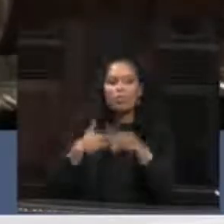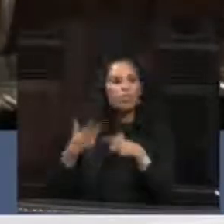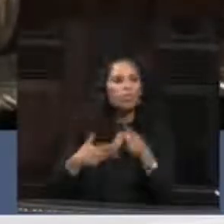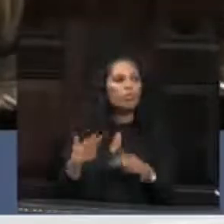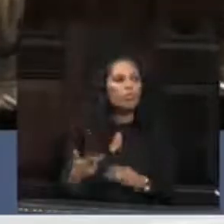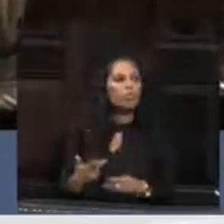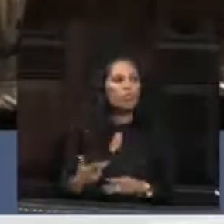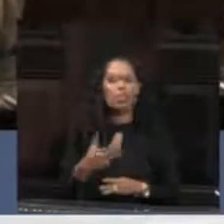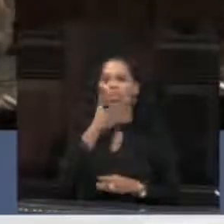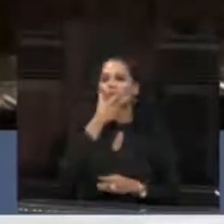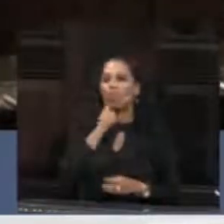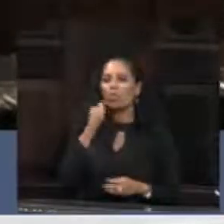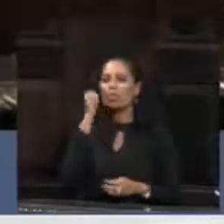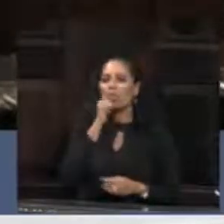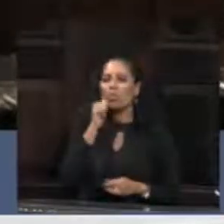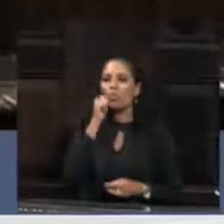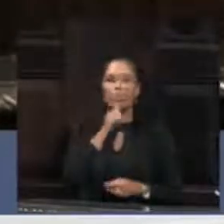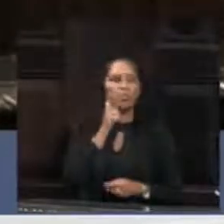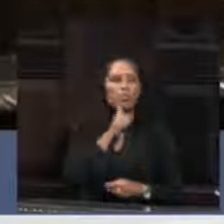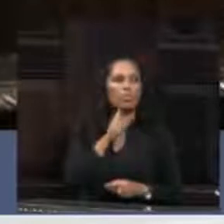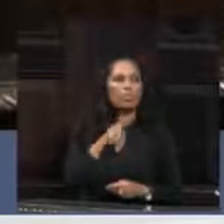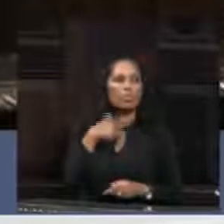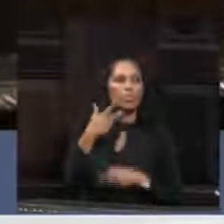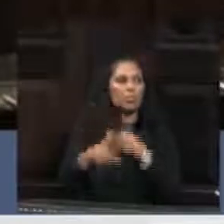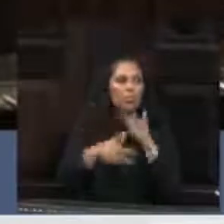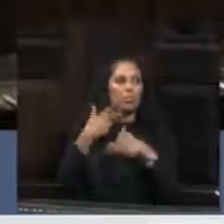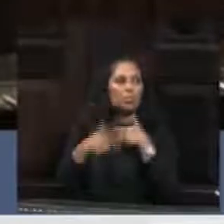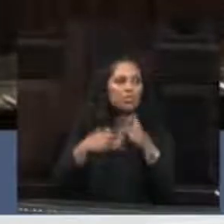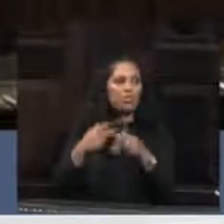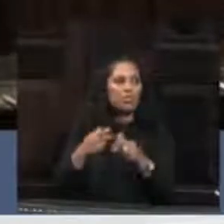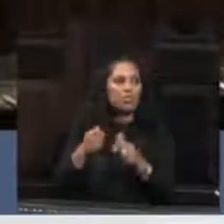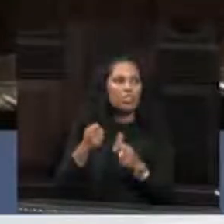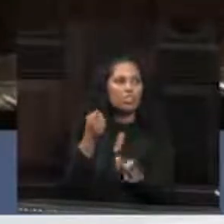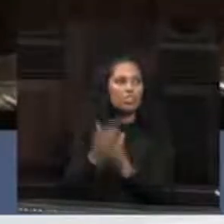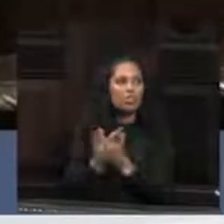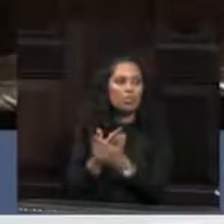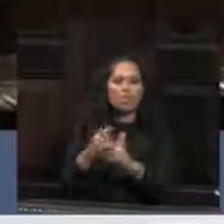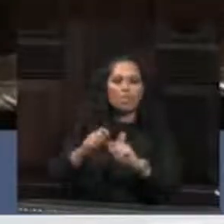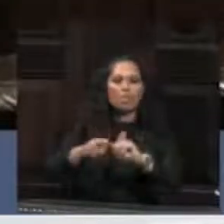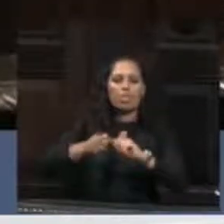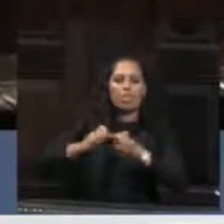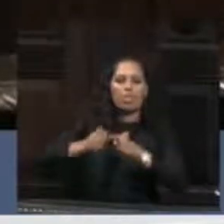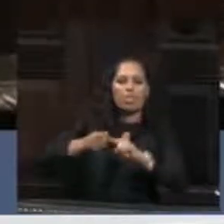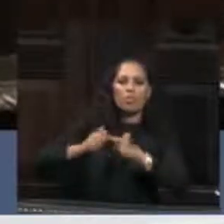Eu desafio senhores e senhoras a me dizerem o preço do feijão e do arroz.